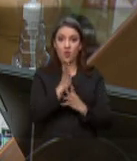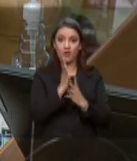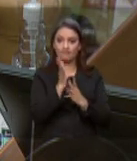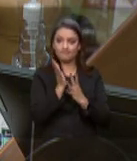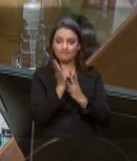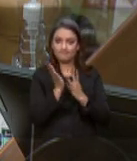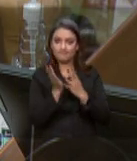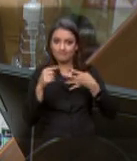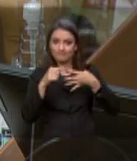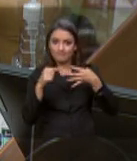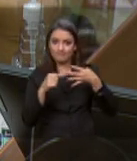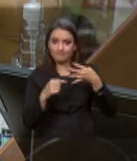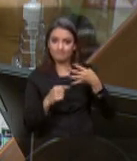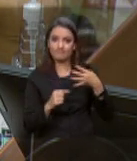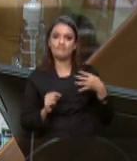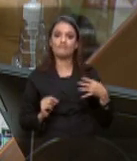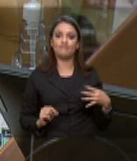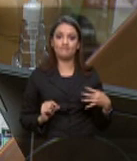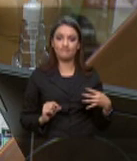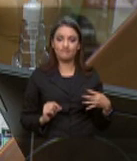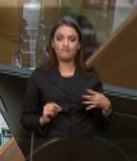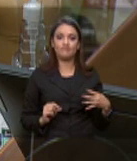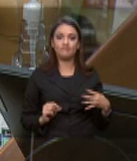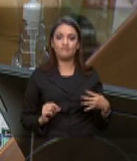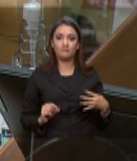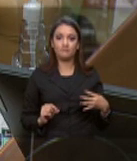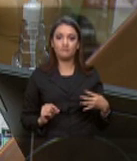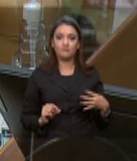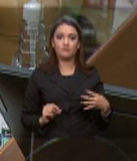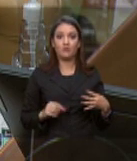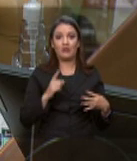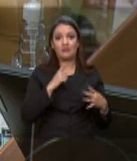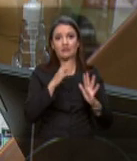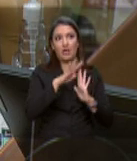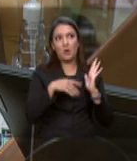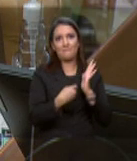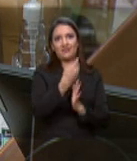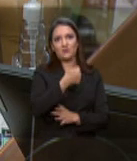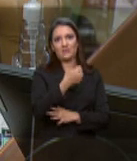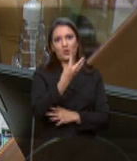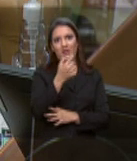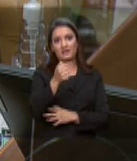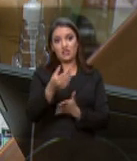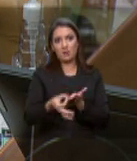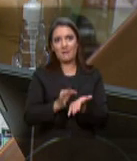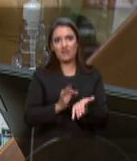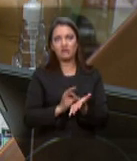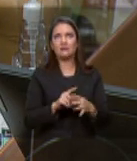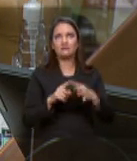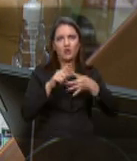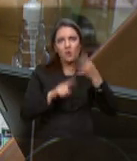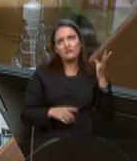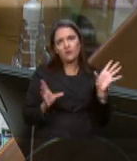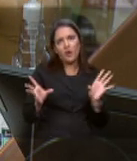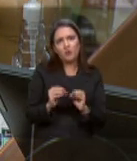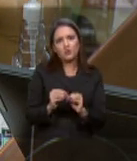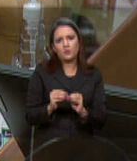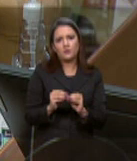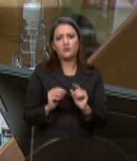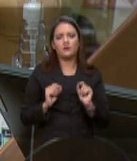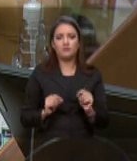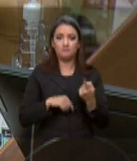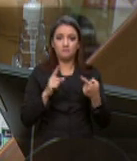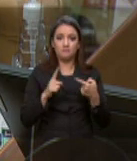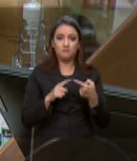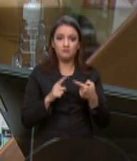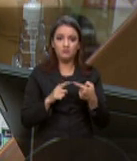que, no resumo de uma longuíssima petição de 147 páginas dos autores... Na pauta do julgamento conjunto, a DPF 760